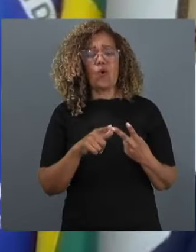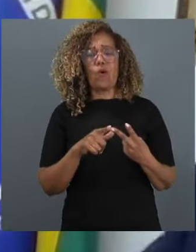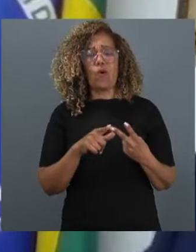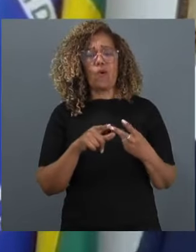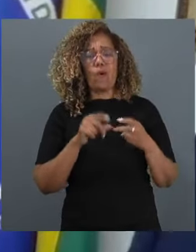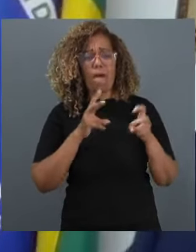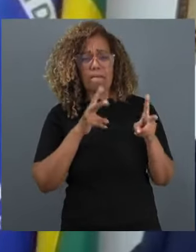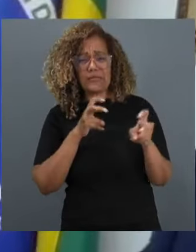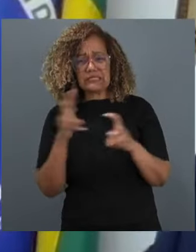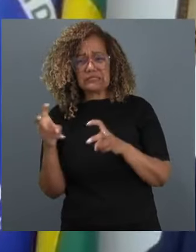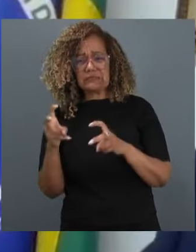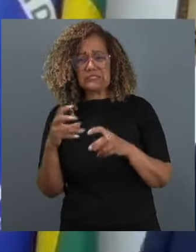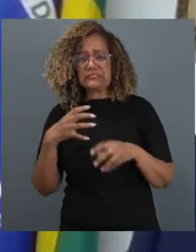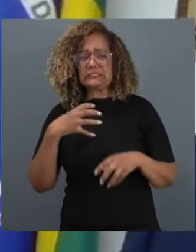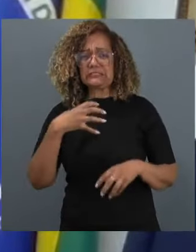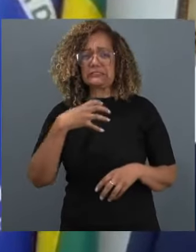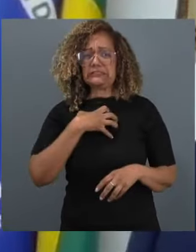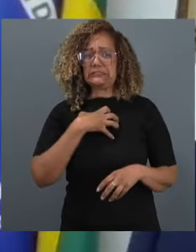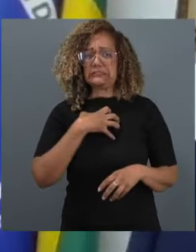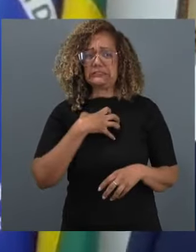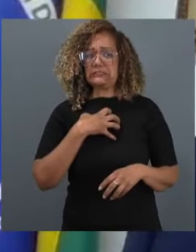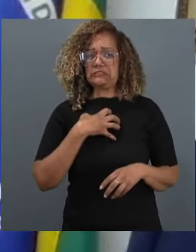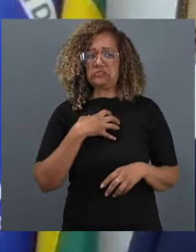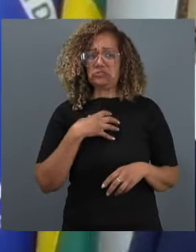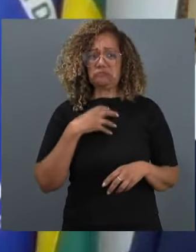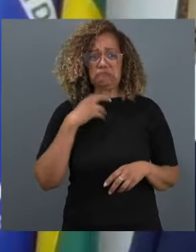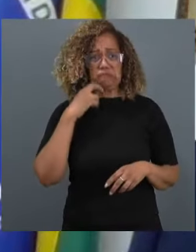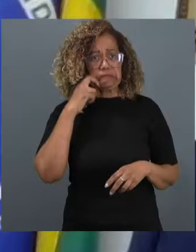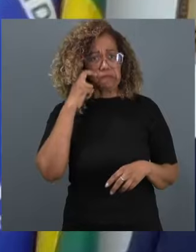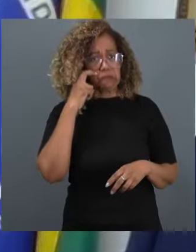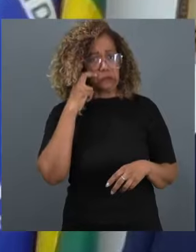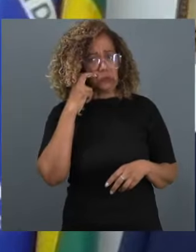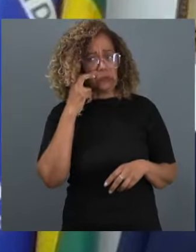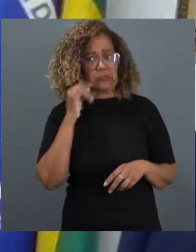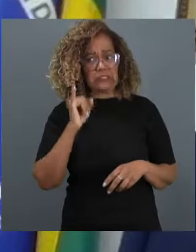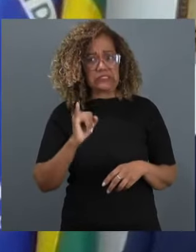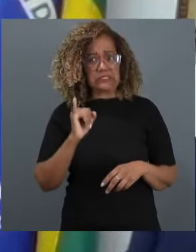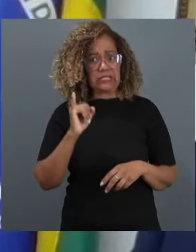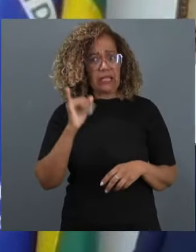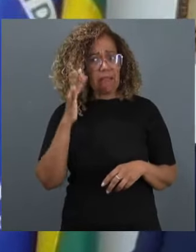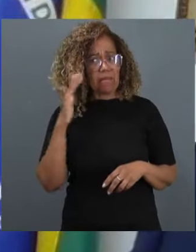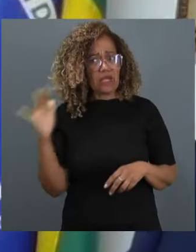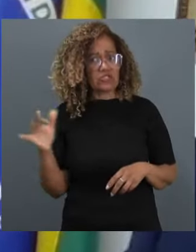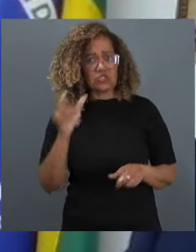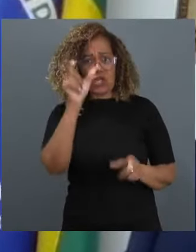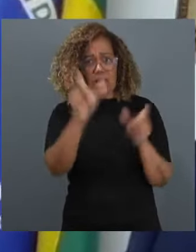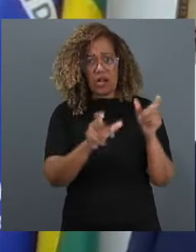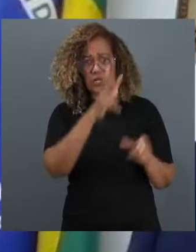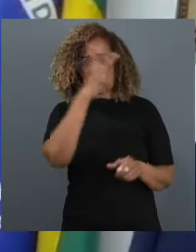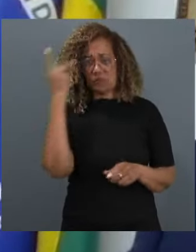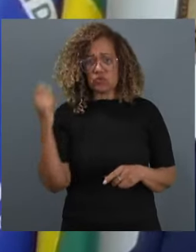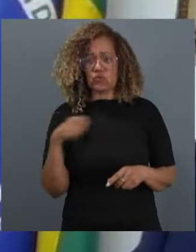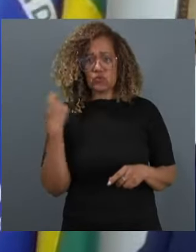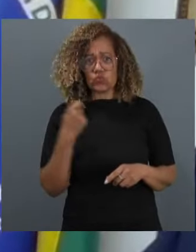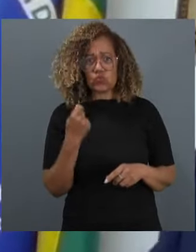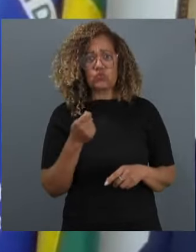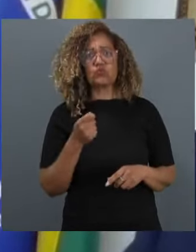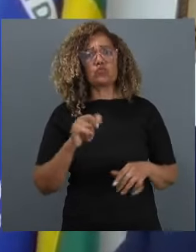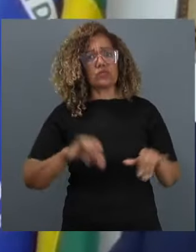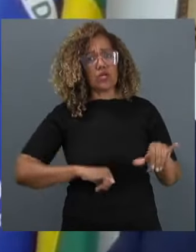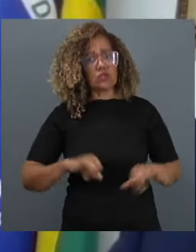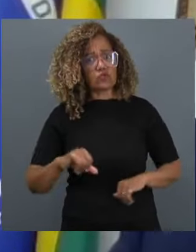fiquei constrangido assistindo. Você imagina quem estava lá, você imagina o povo gaúcho que está sofrendo.